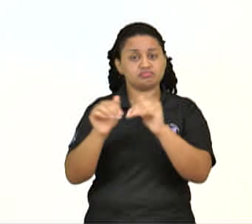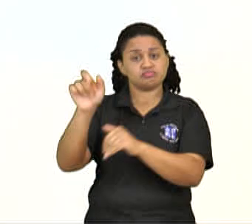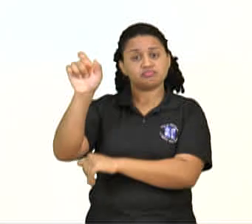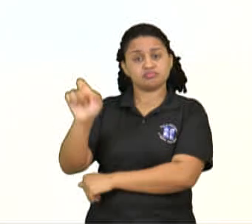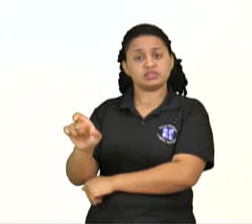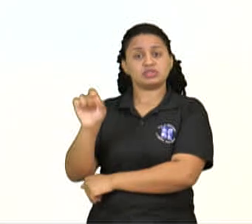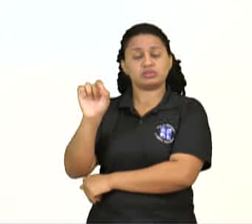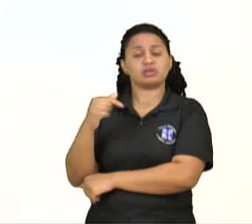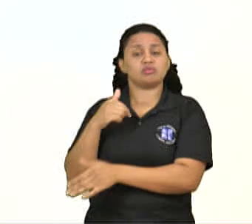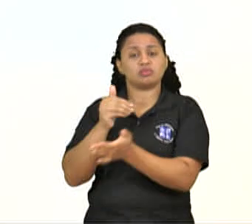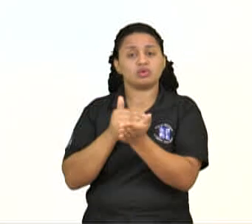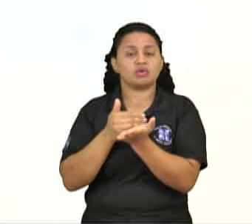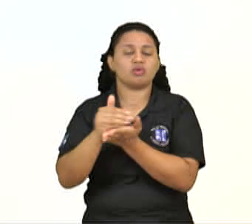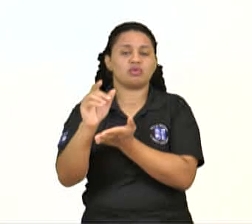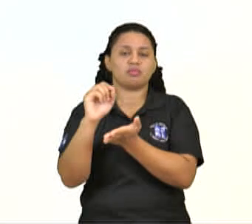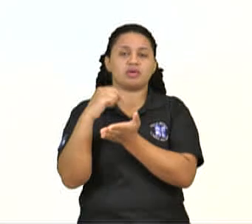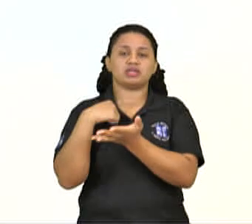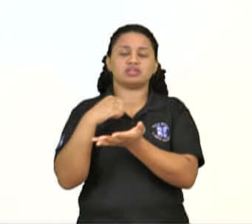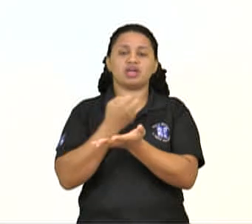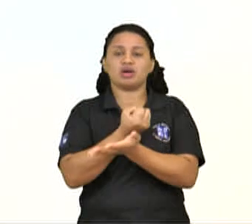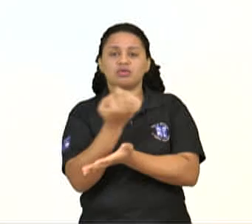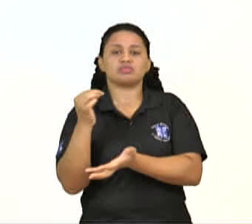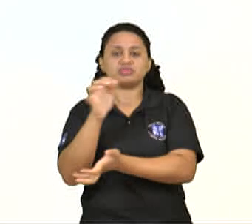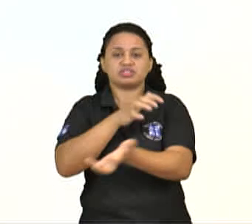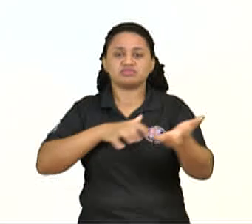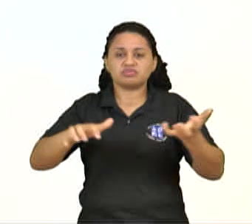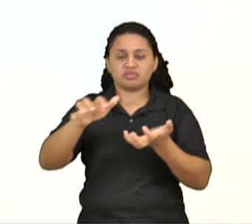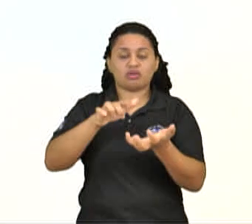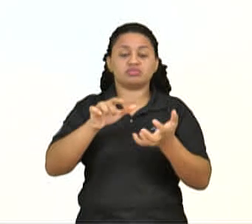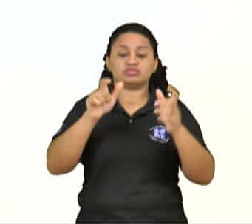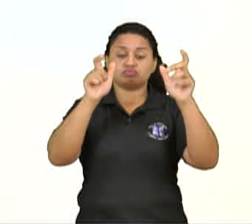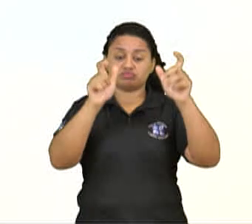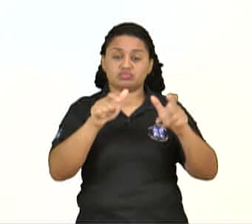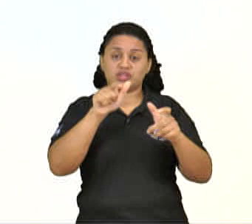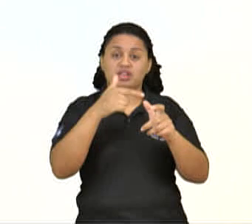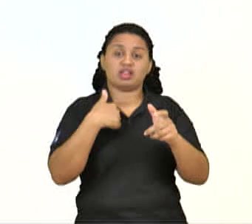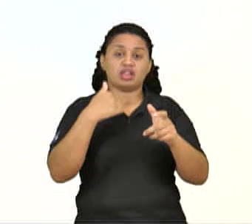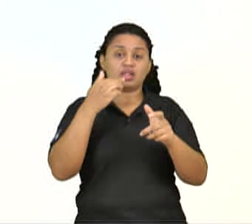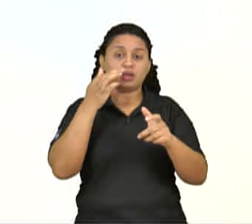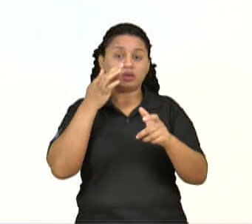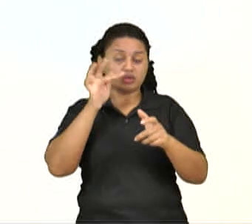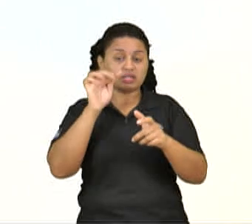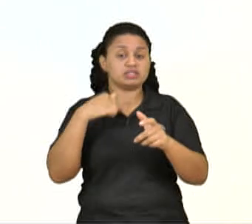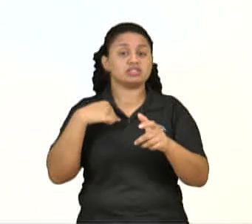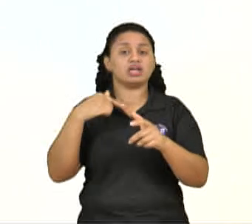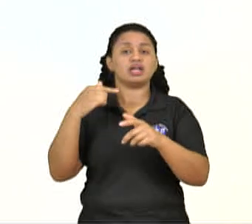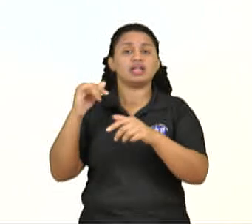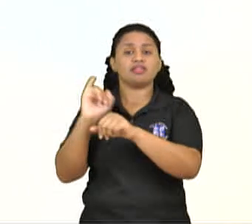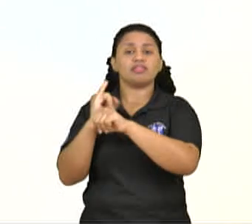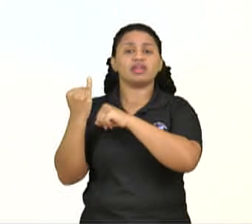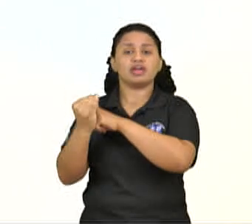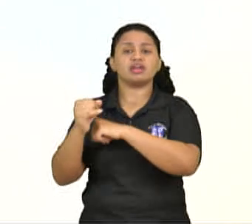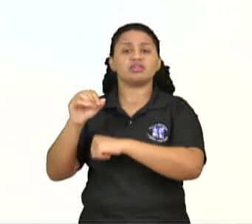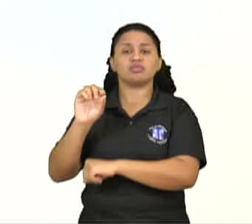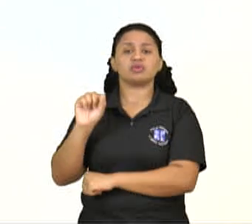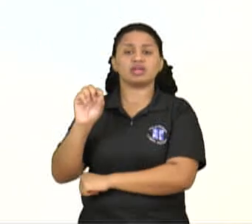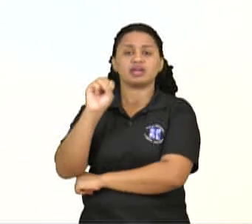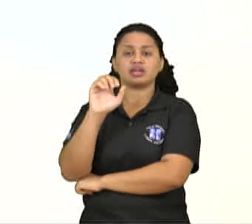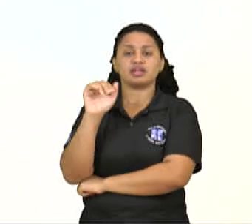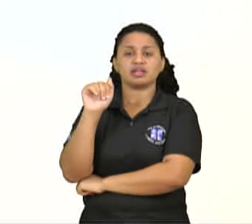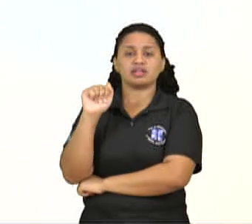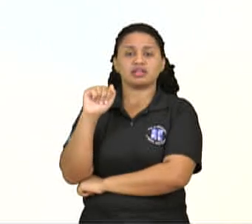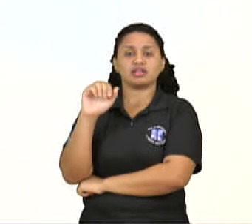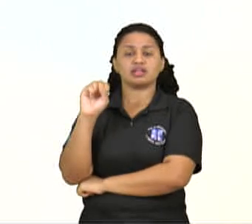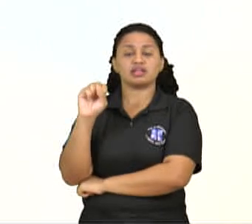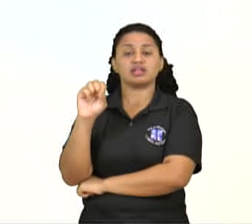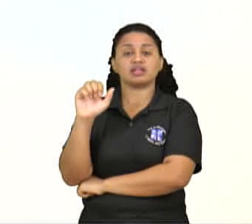vai iniciar uma série de revoltas na colônia francesa, na ilha de São Domingo. Então, a França ela tinha